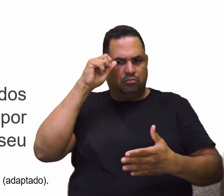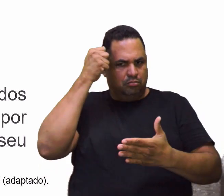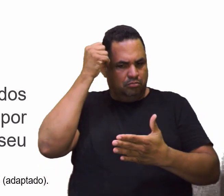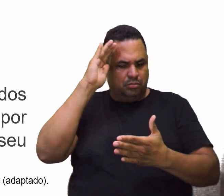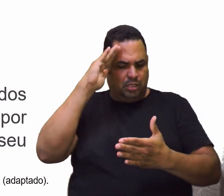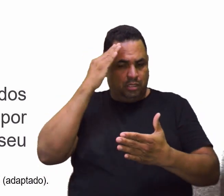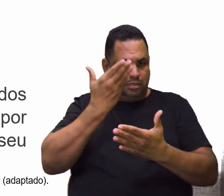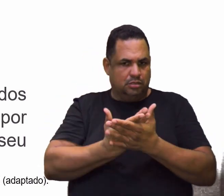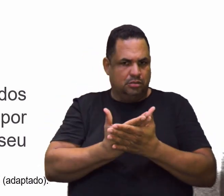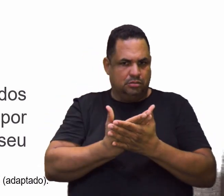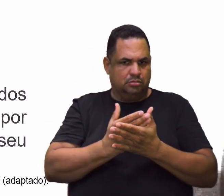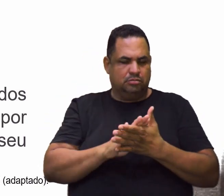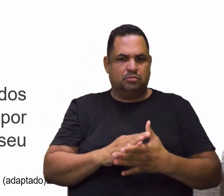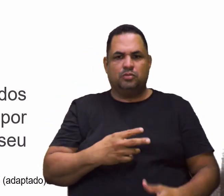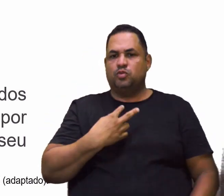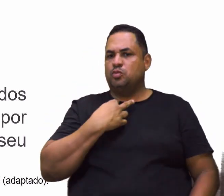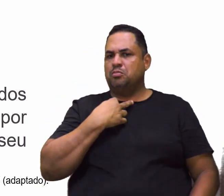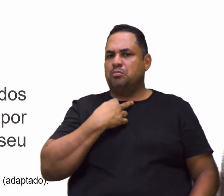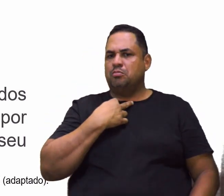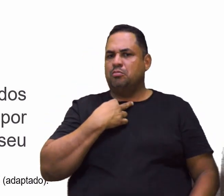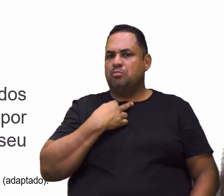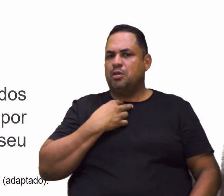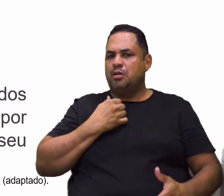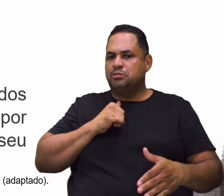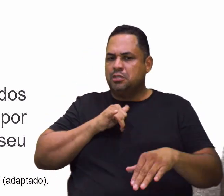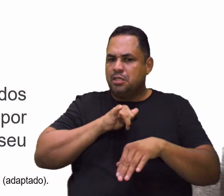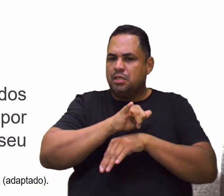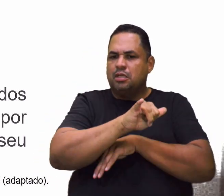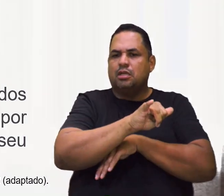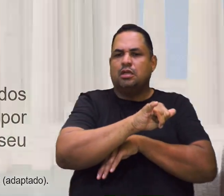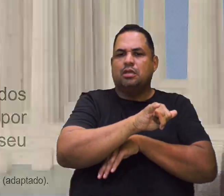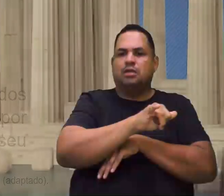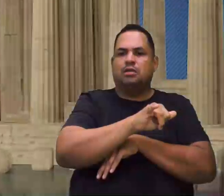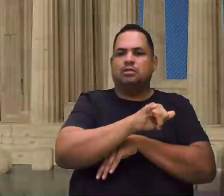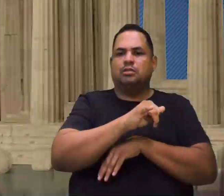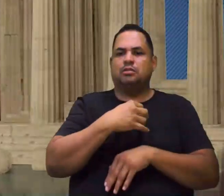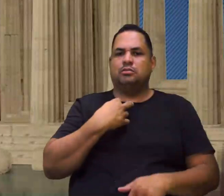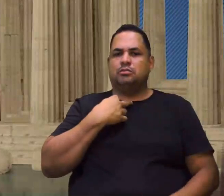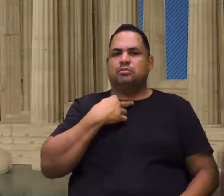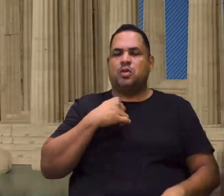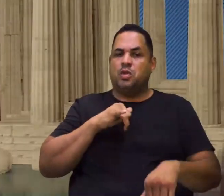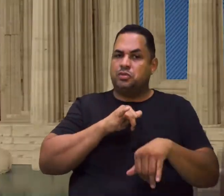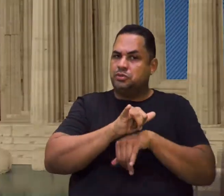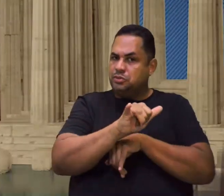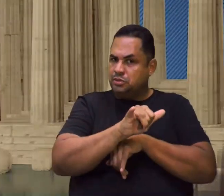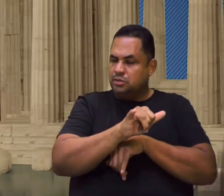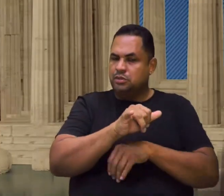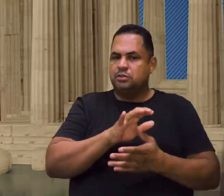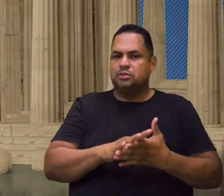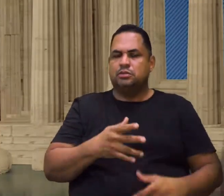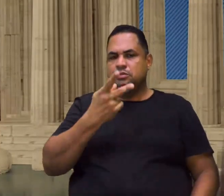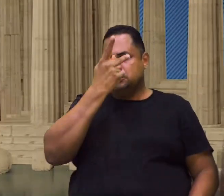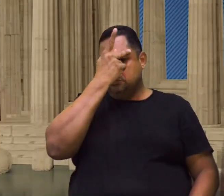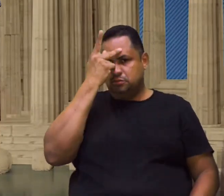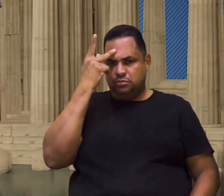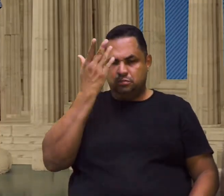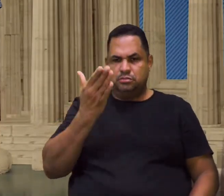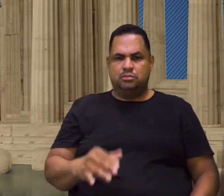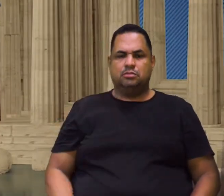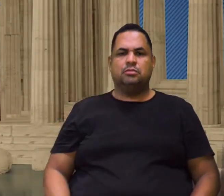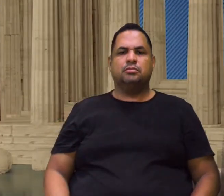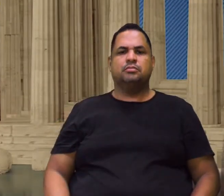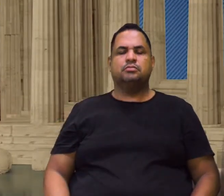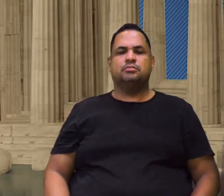bem, ó, eu vi uma notícia muito tempo atrás que as pessoas estavam comprando,